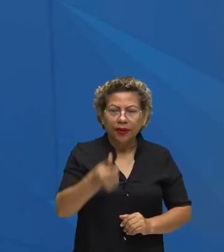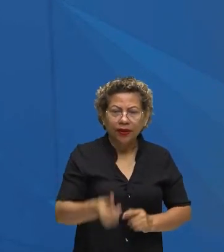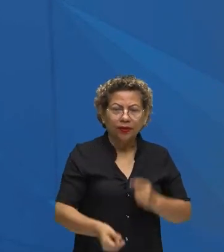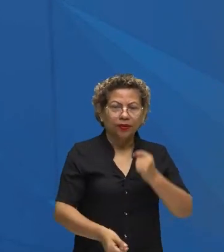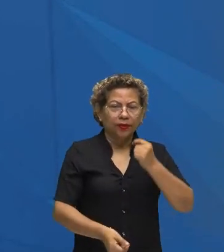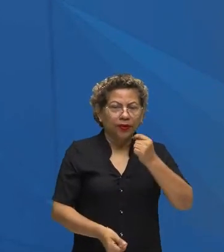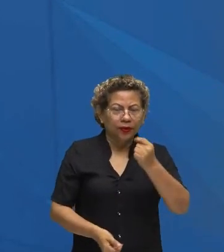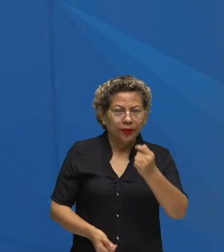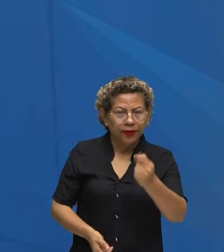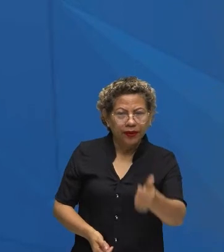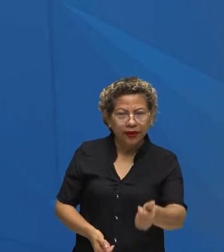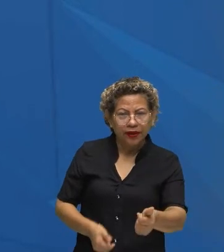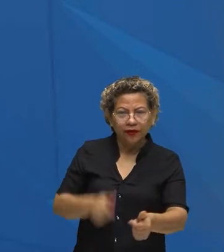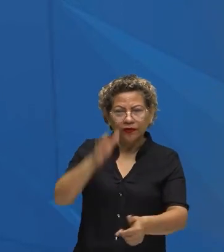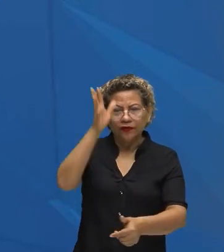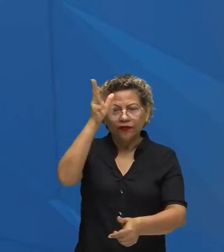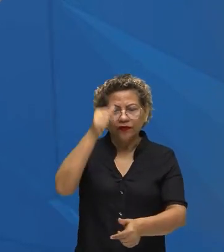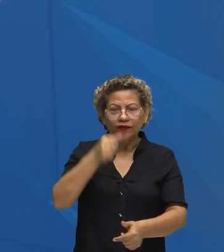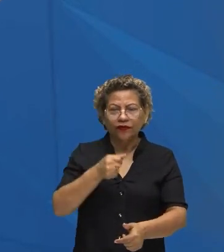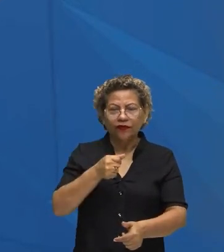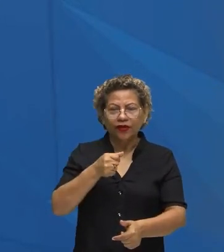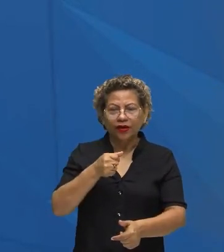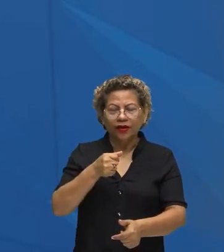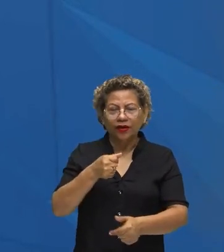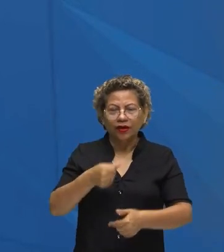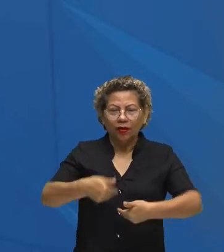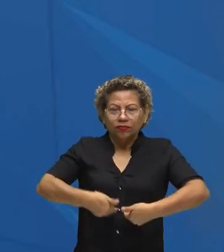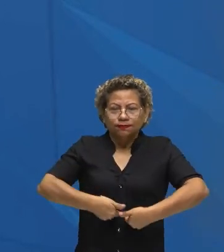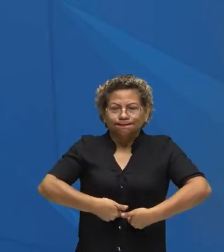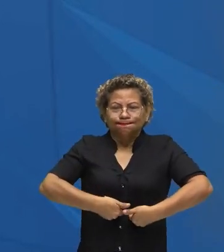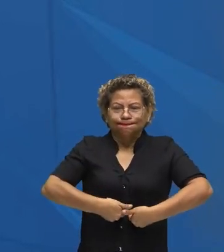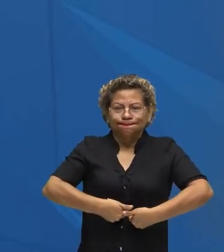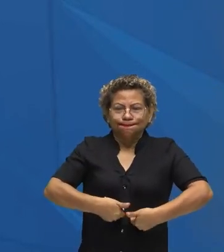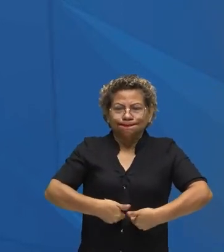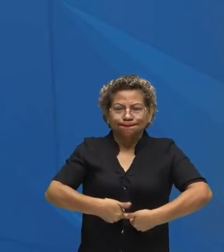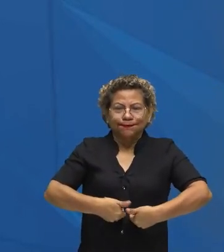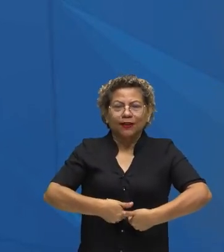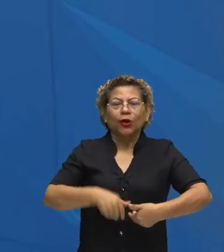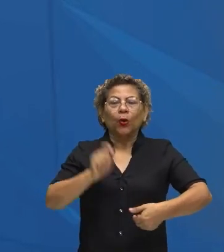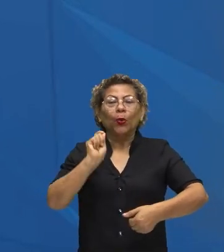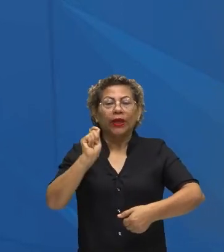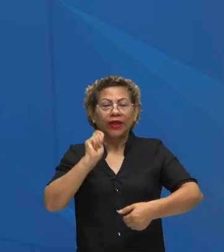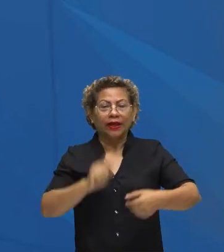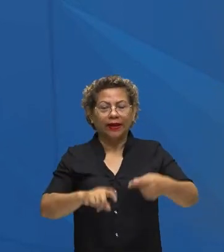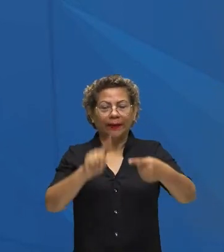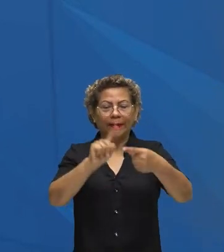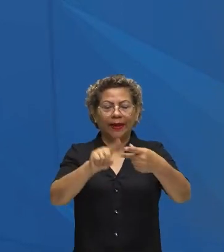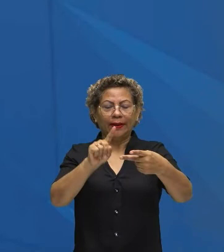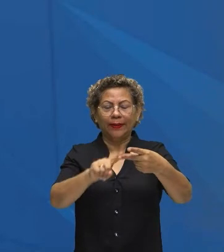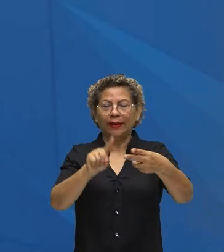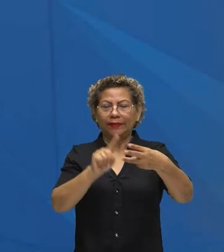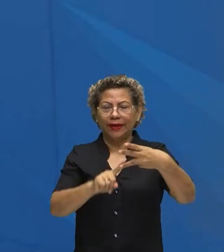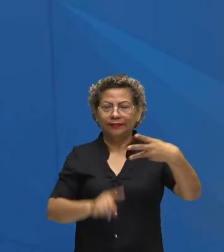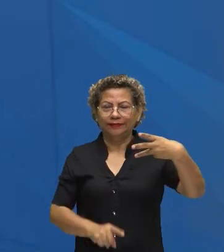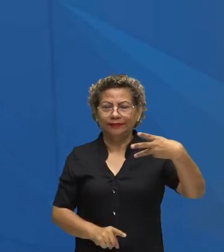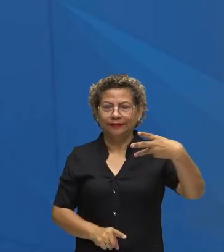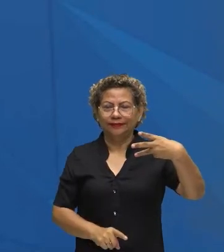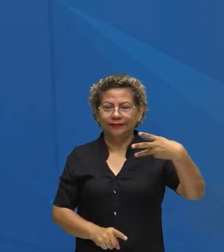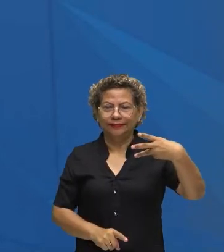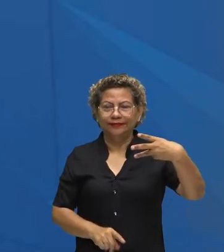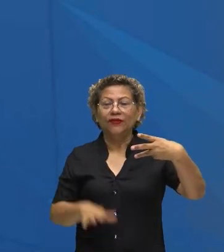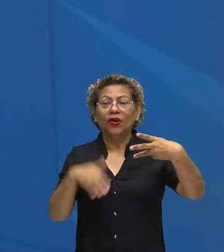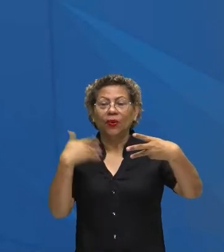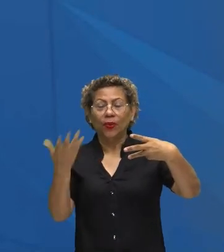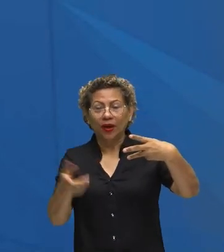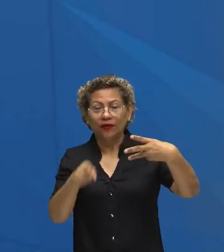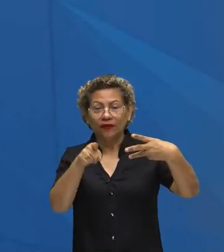a galinha enche? Resposta, o papo, a boca ou a goela? Resposta, perdão,